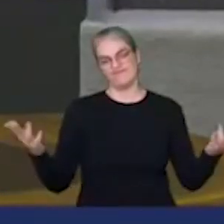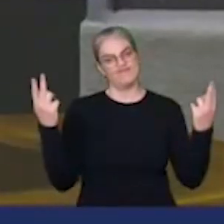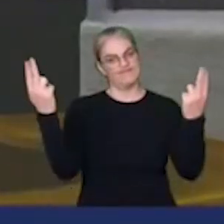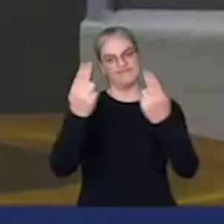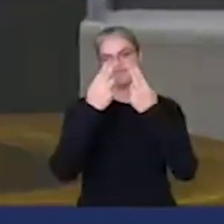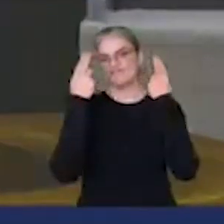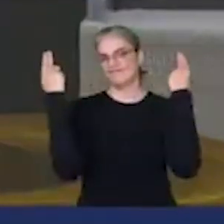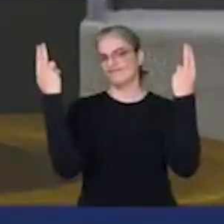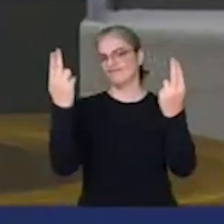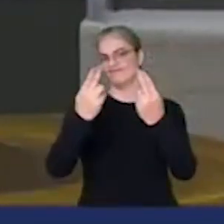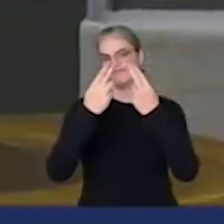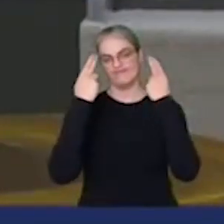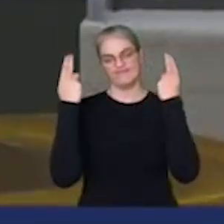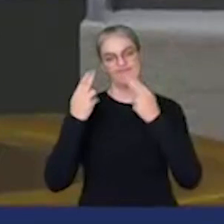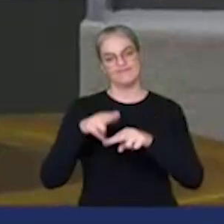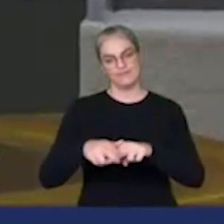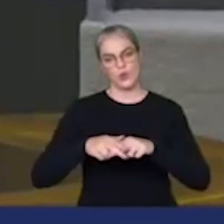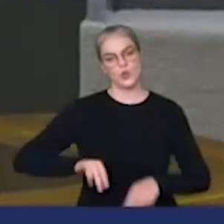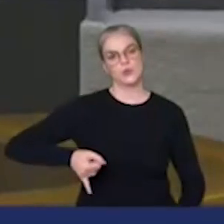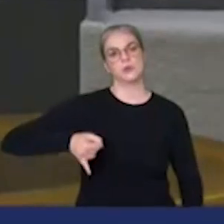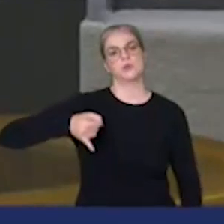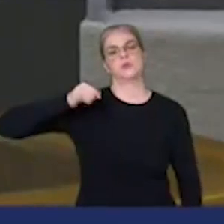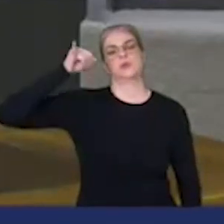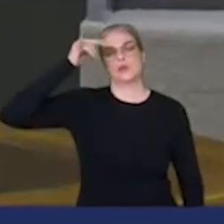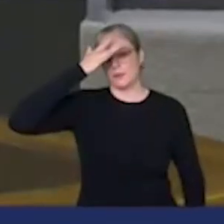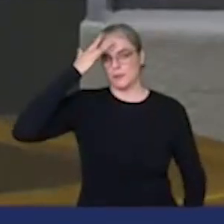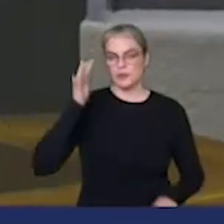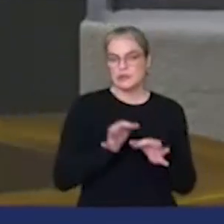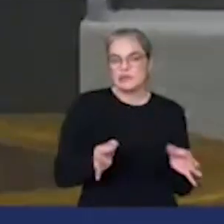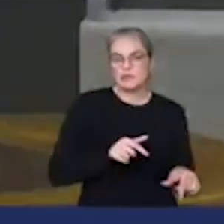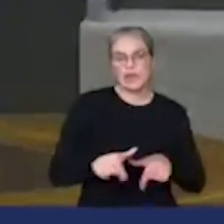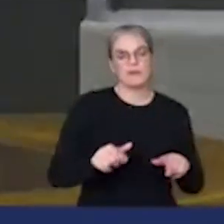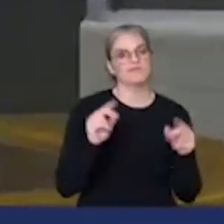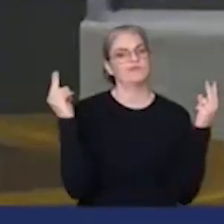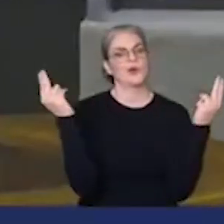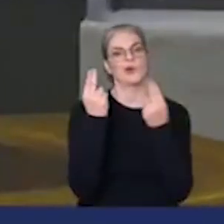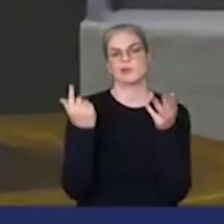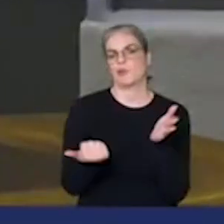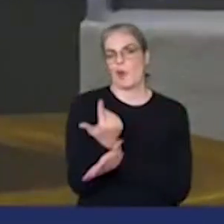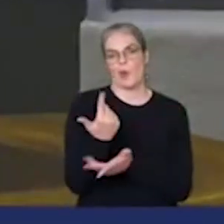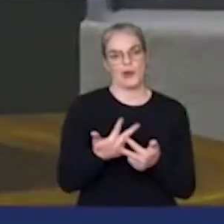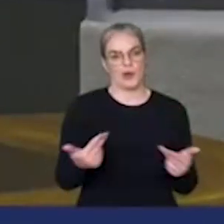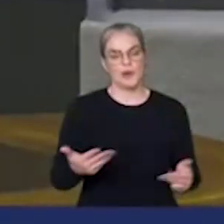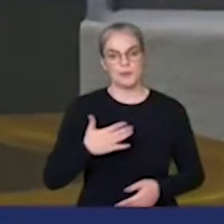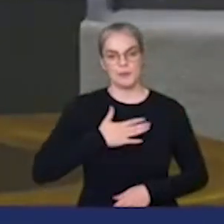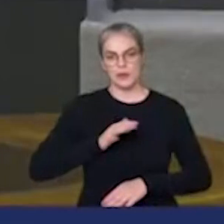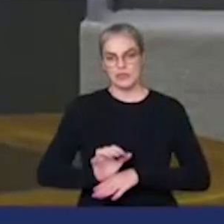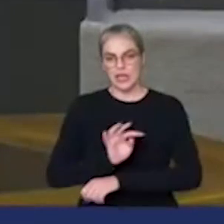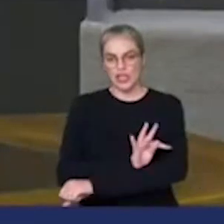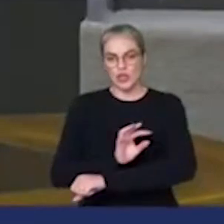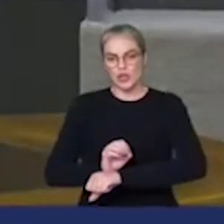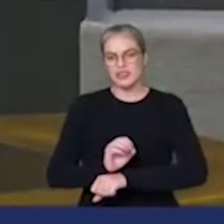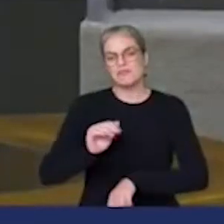parcos recursos da classe trabalhadora. E o meu Tocantins é um dos estados mais pobres,